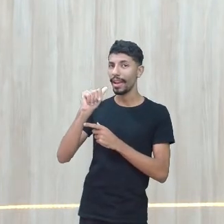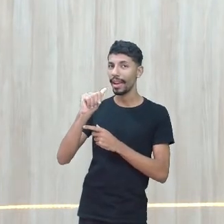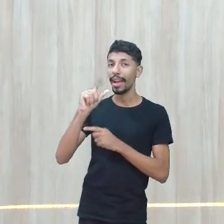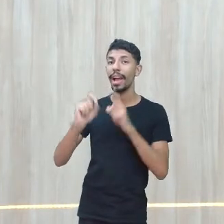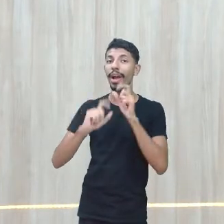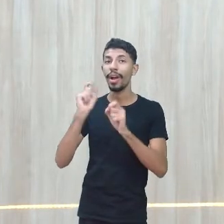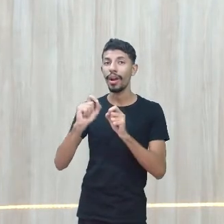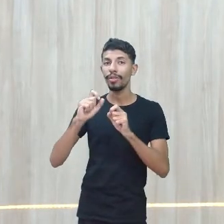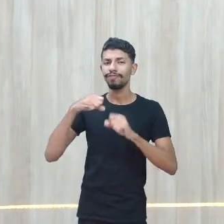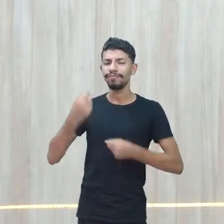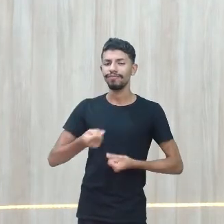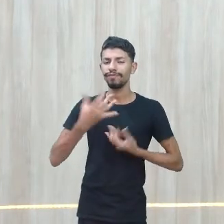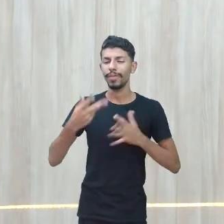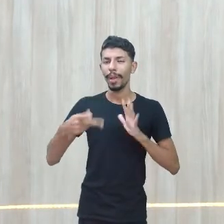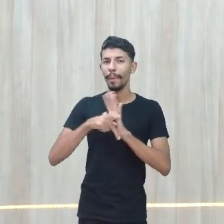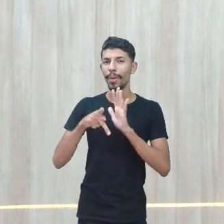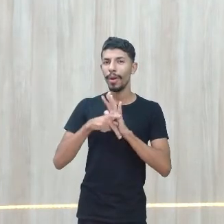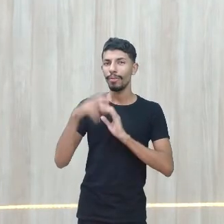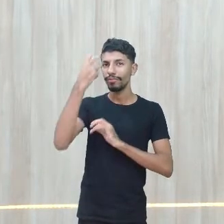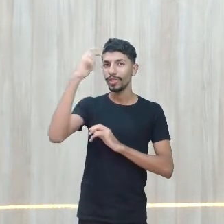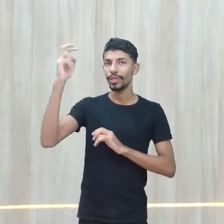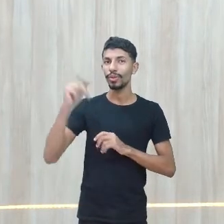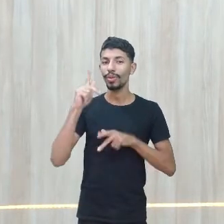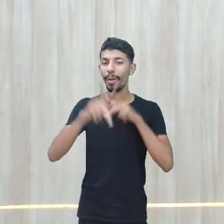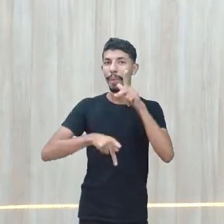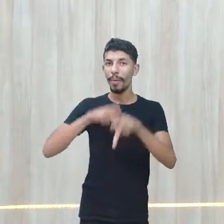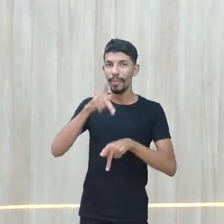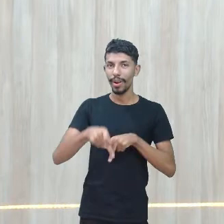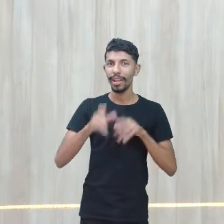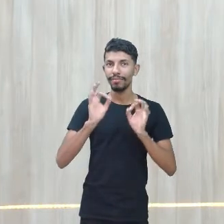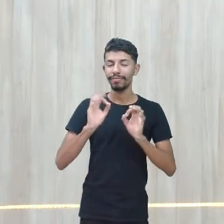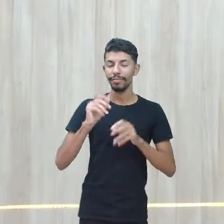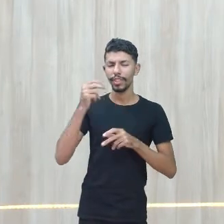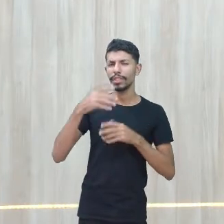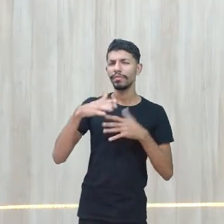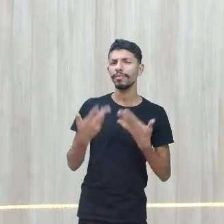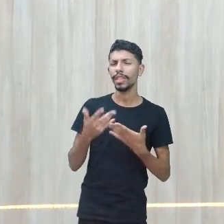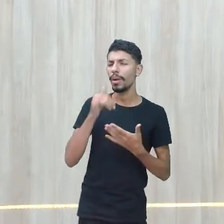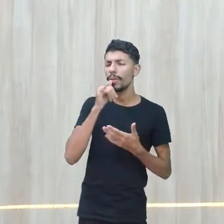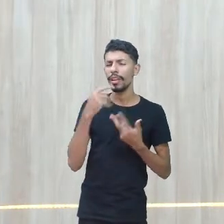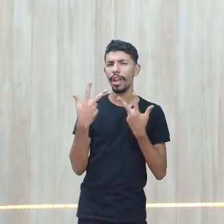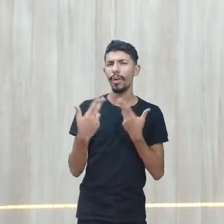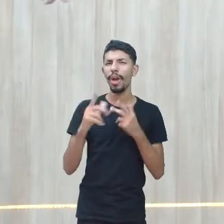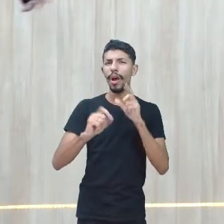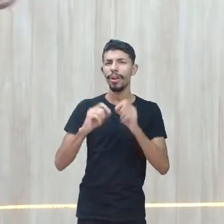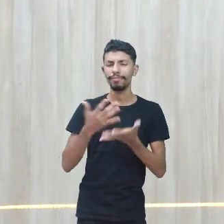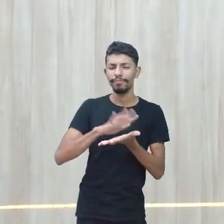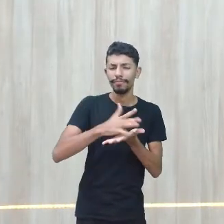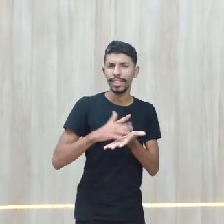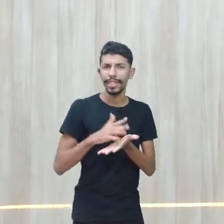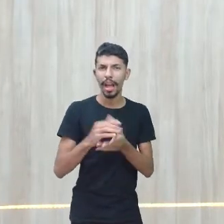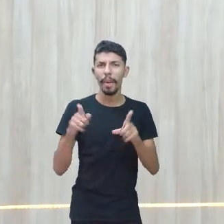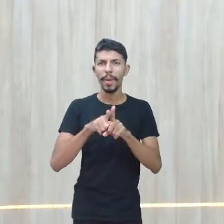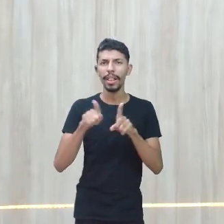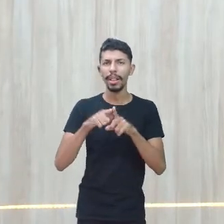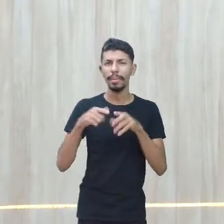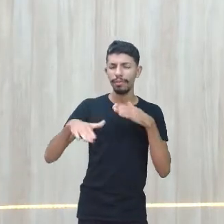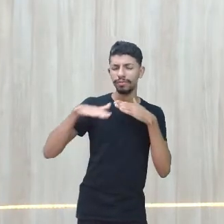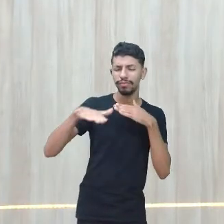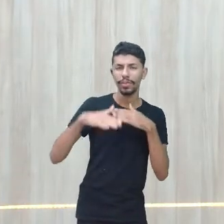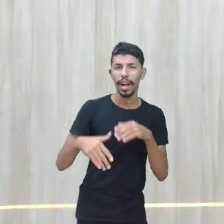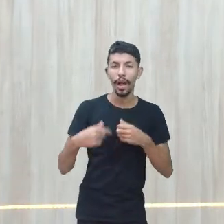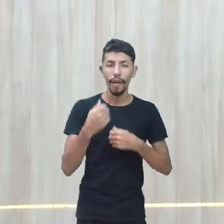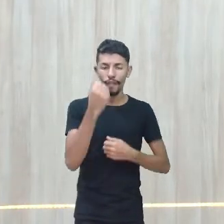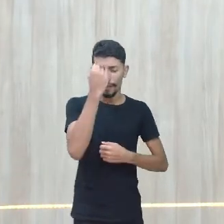popular. E quanto ele, na condição de cultura popular, assim como samba, como rap, como forró,